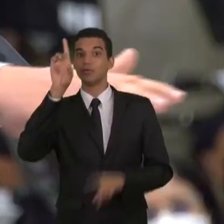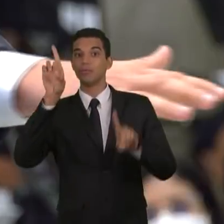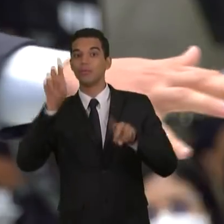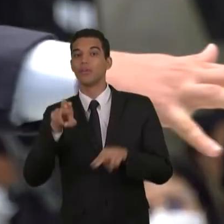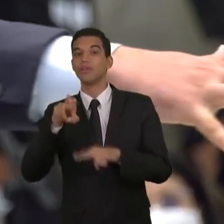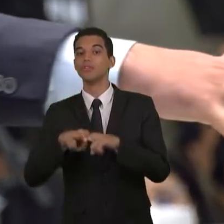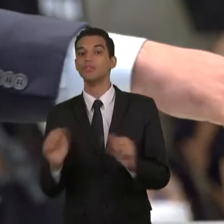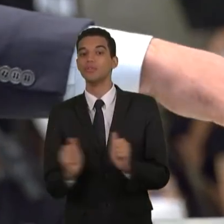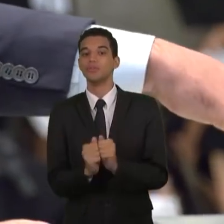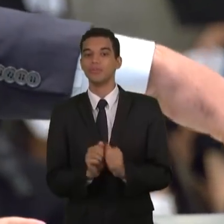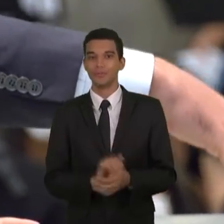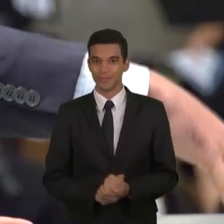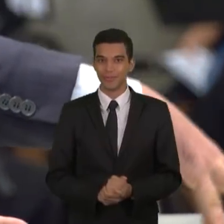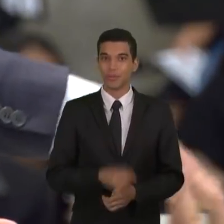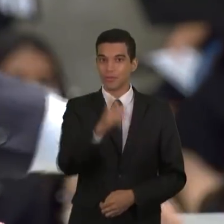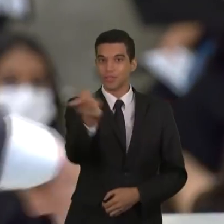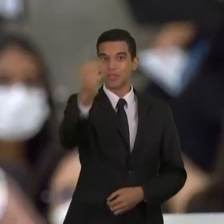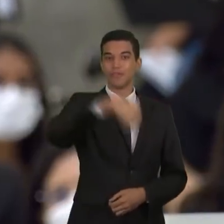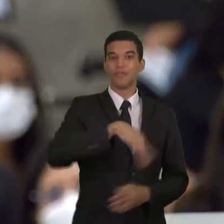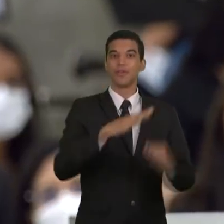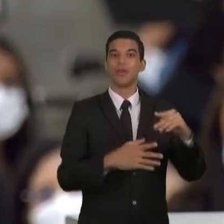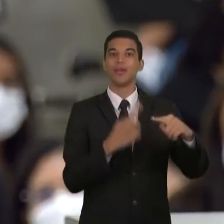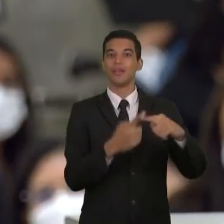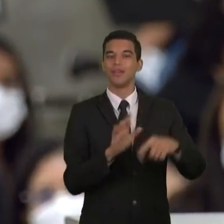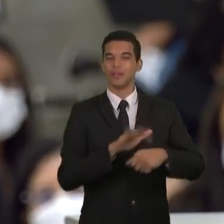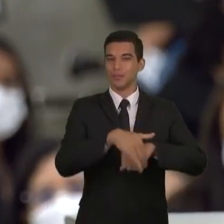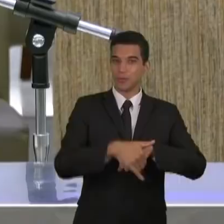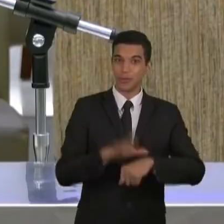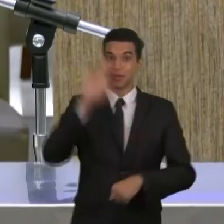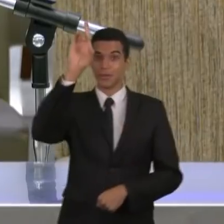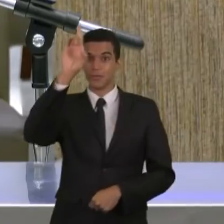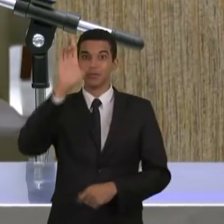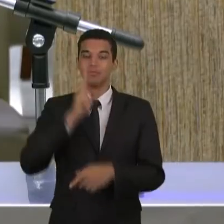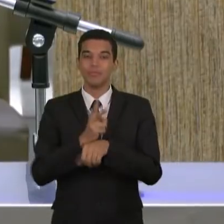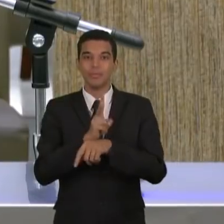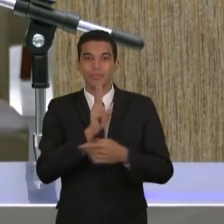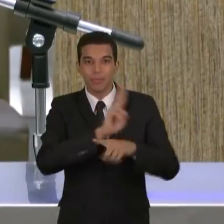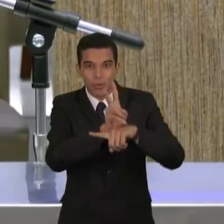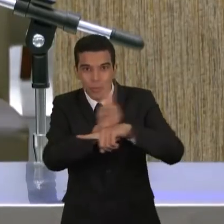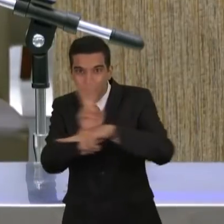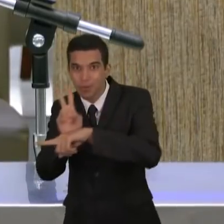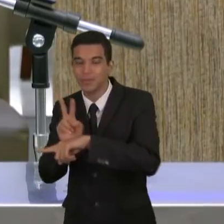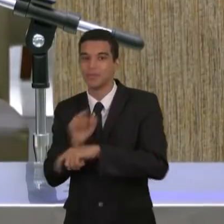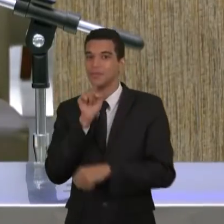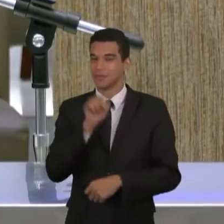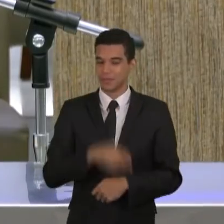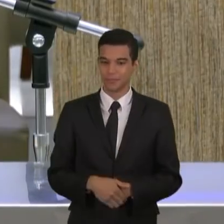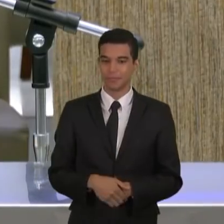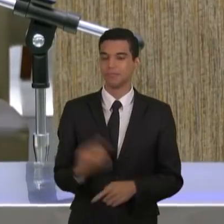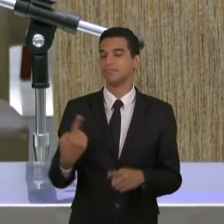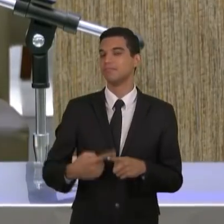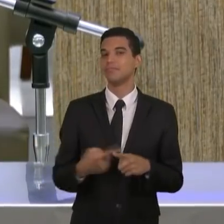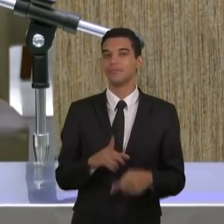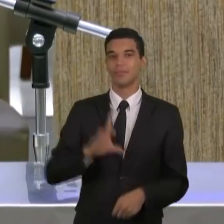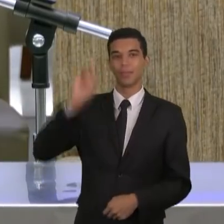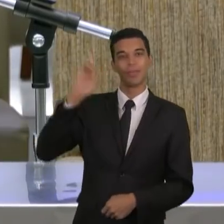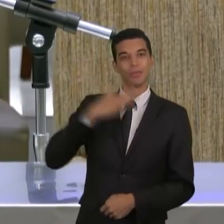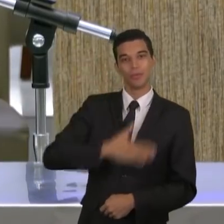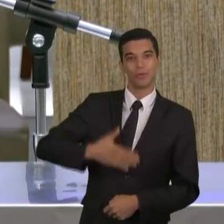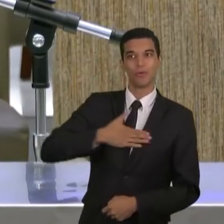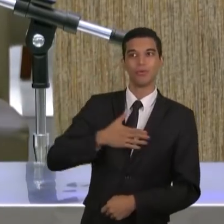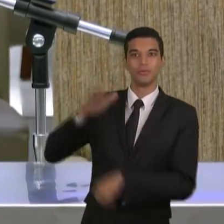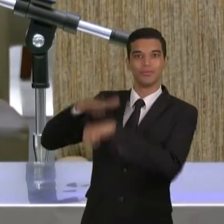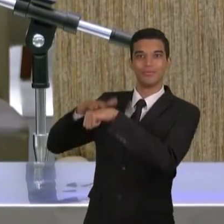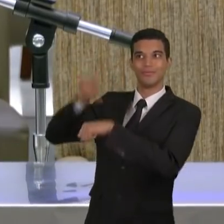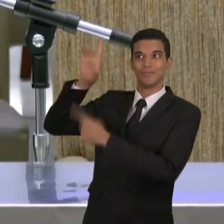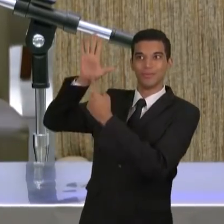está estendendo as mãos dele protegendo ao redor Então Deus é um Deus que gosta de se apresentar Deus é um Deus que